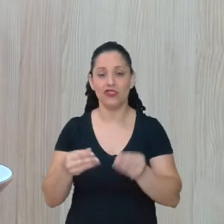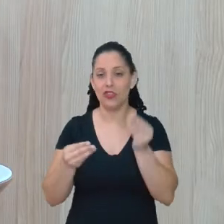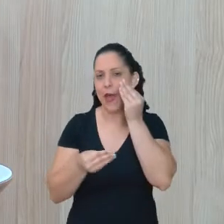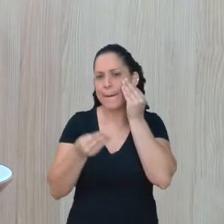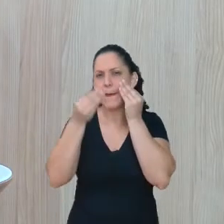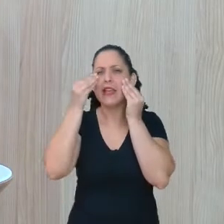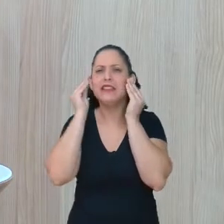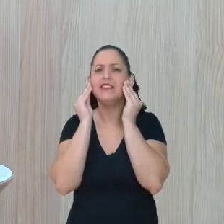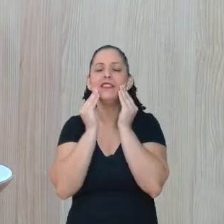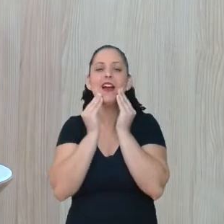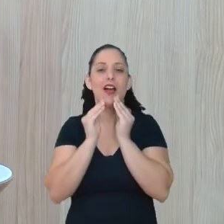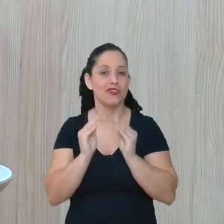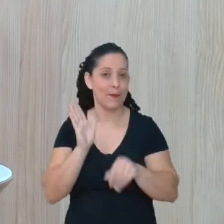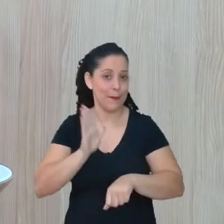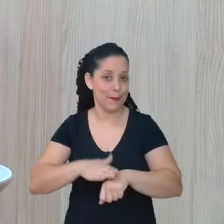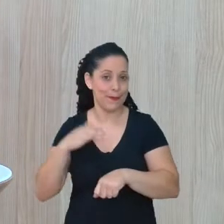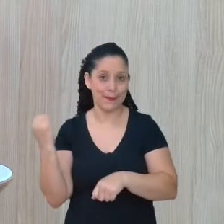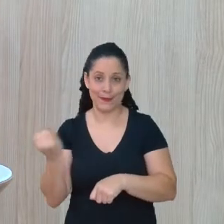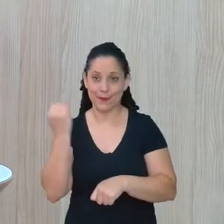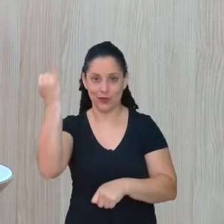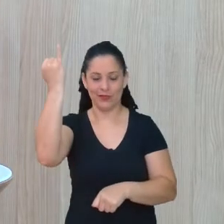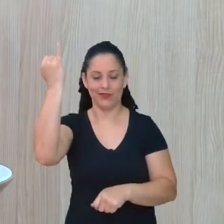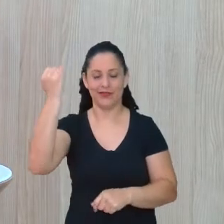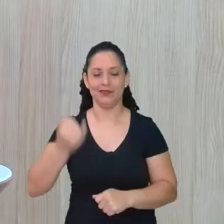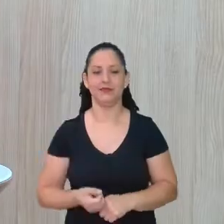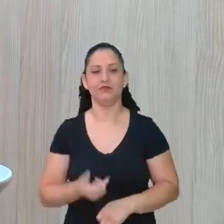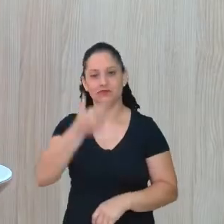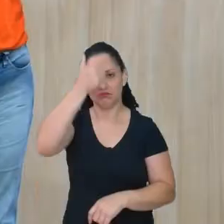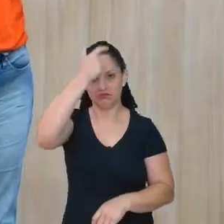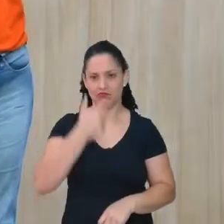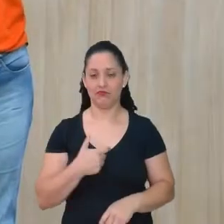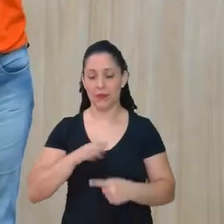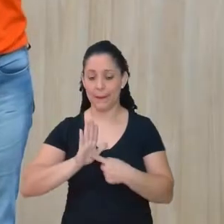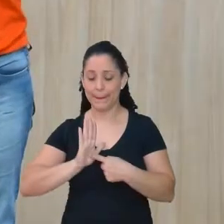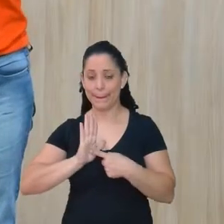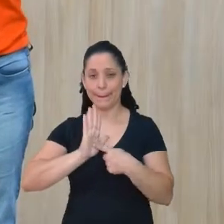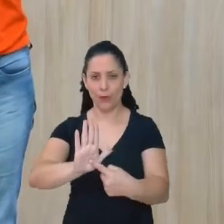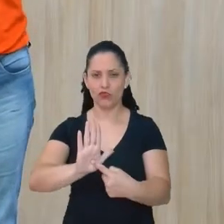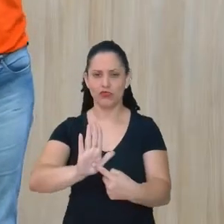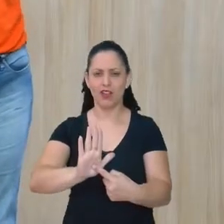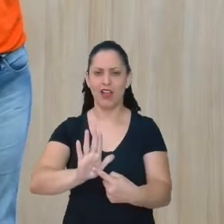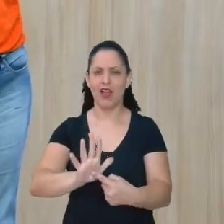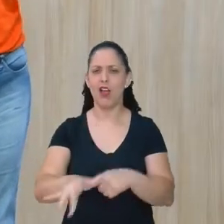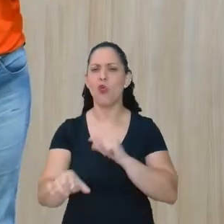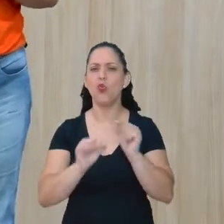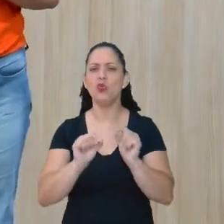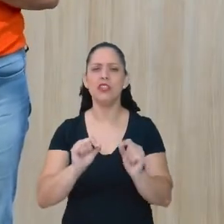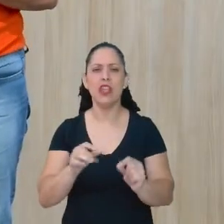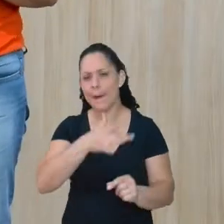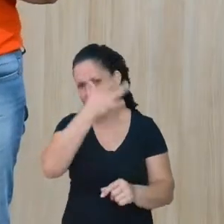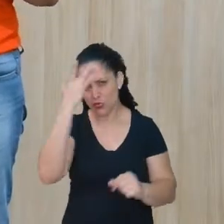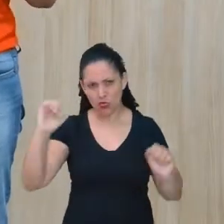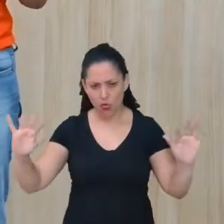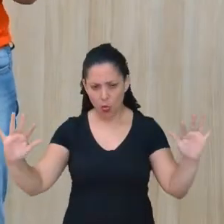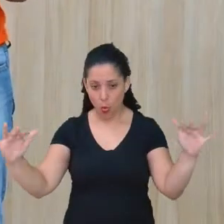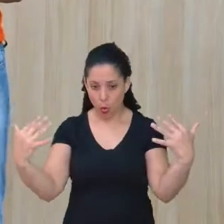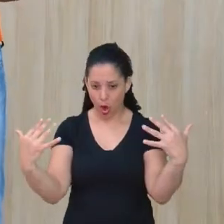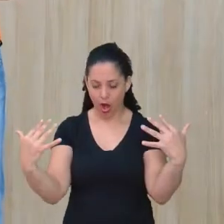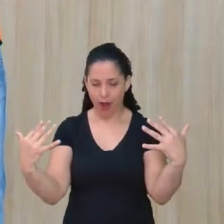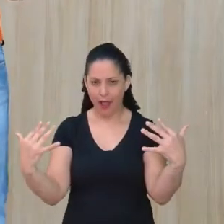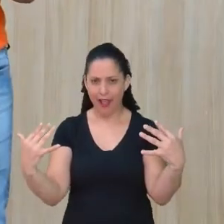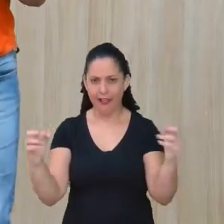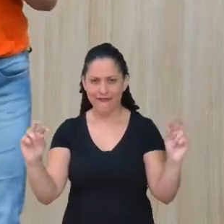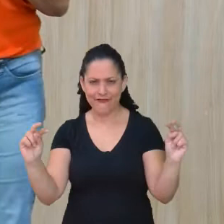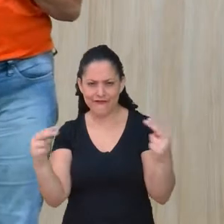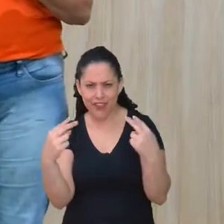aonde você está, quem você é. Exatamente, né? para criar aquela imersão do público no teatro. Isso. O teatro